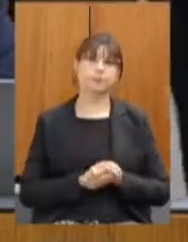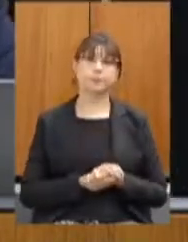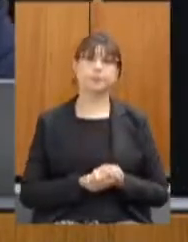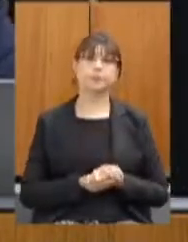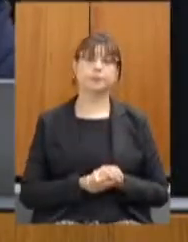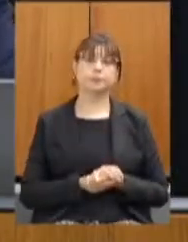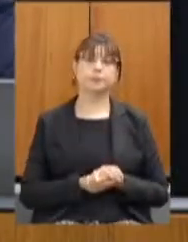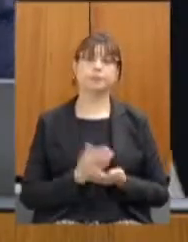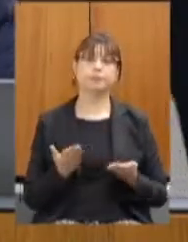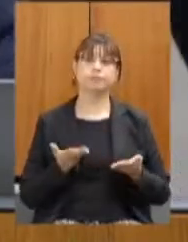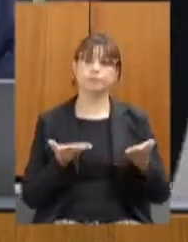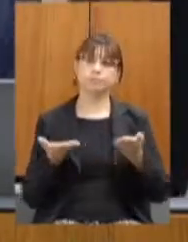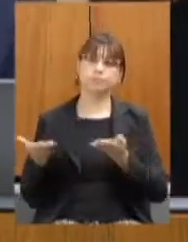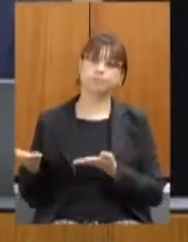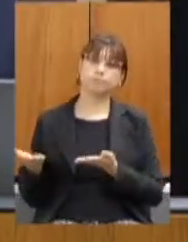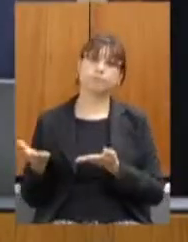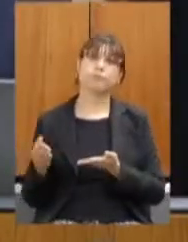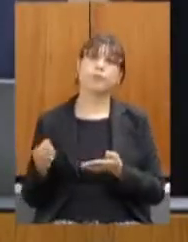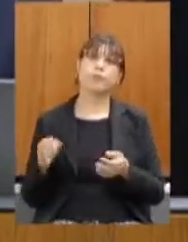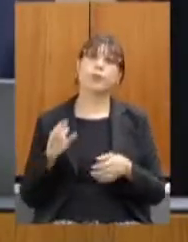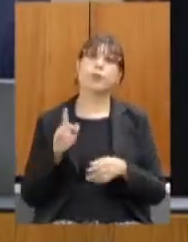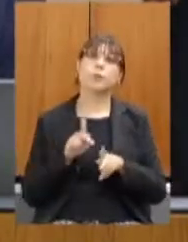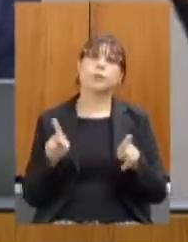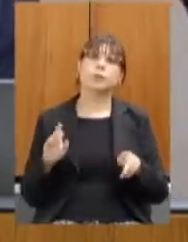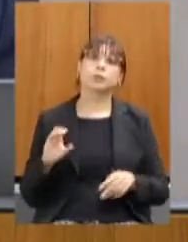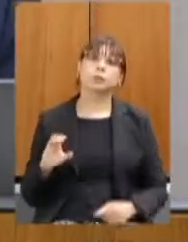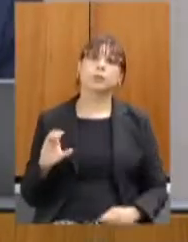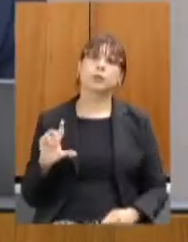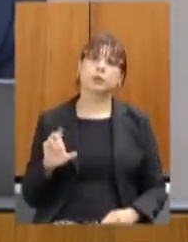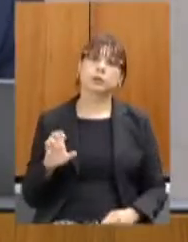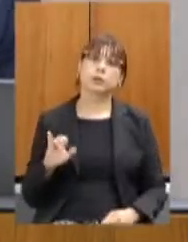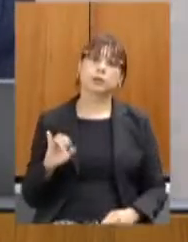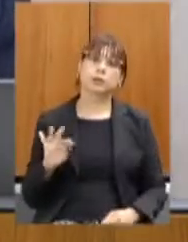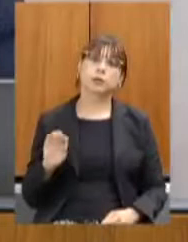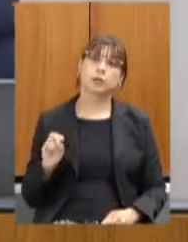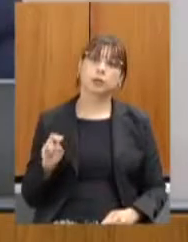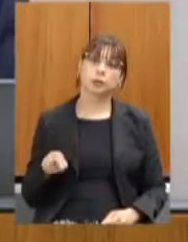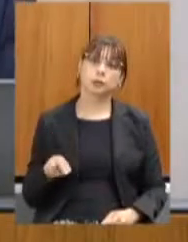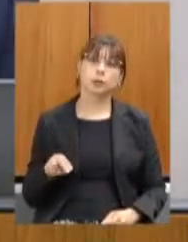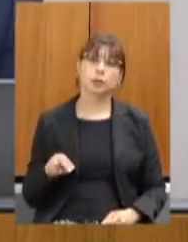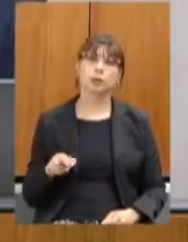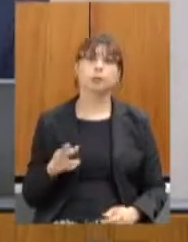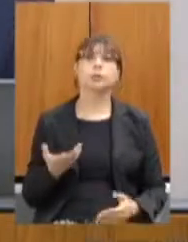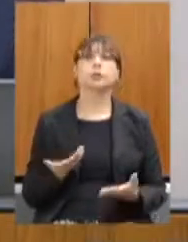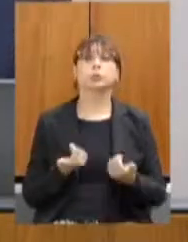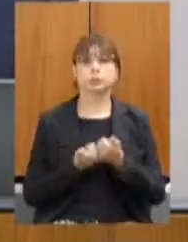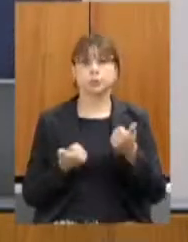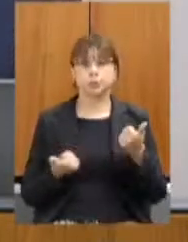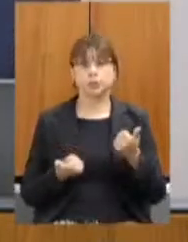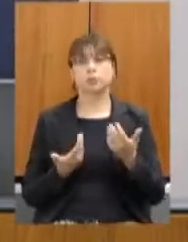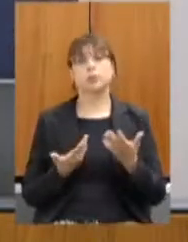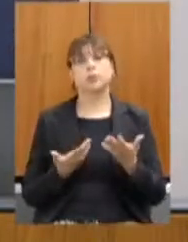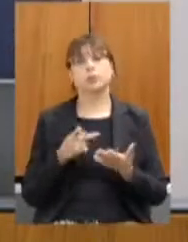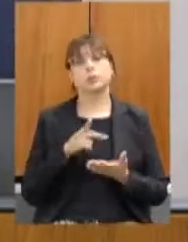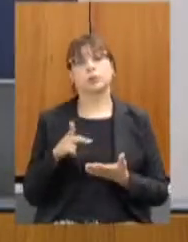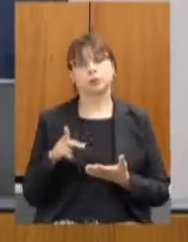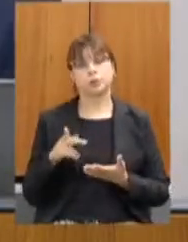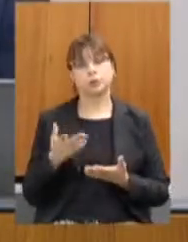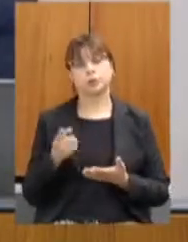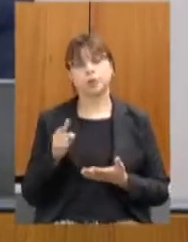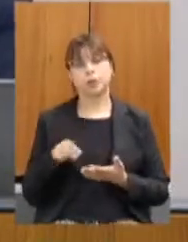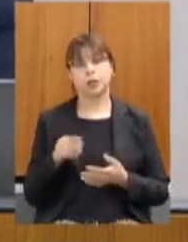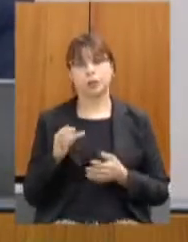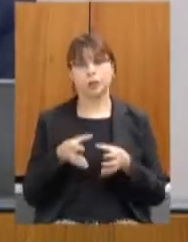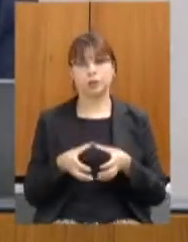passo a palavra o professor Cleiton que é membro suplente dessa comissão iniciato representa também o do